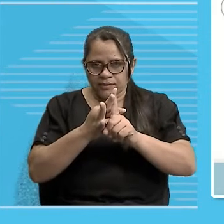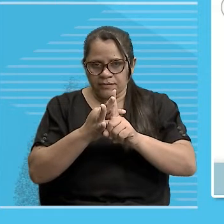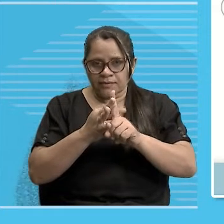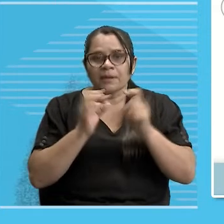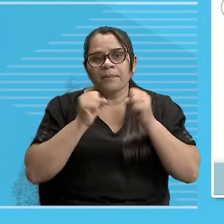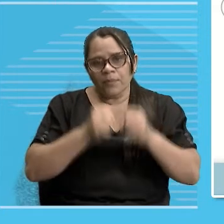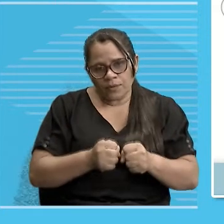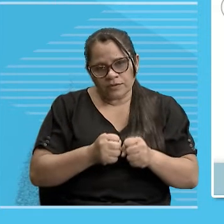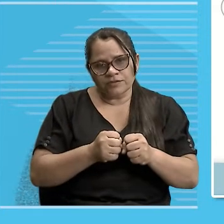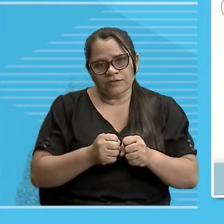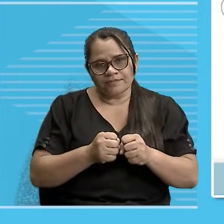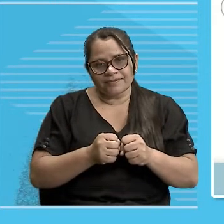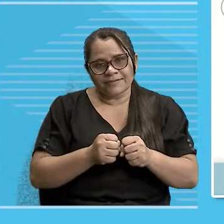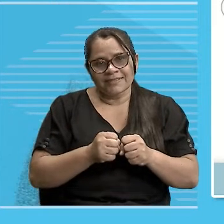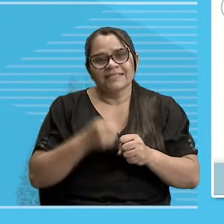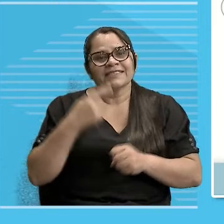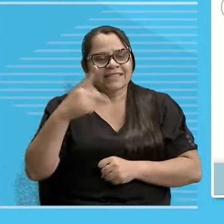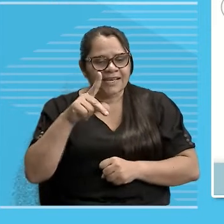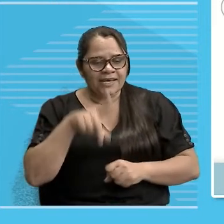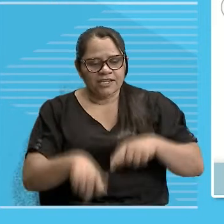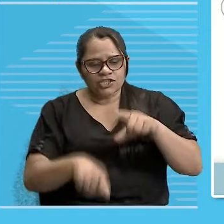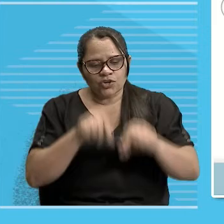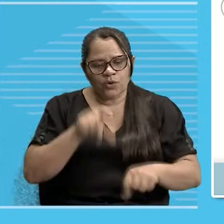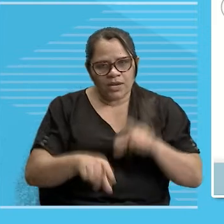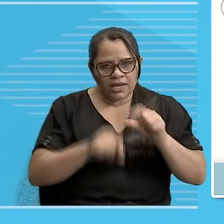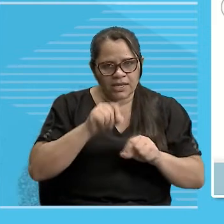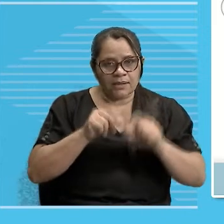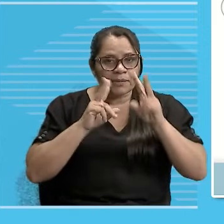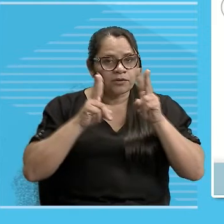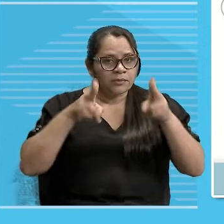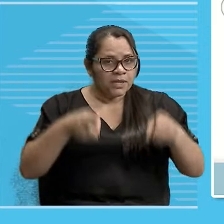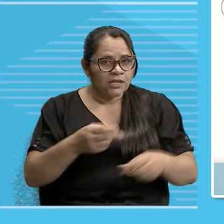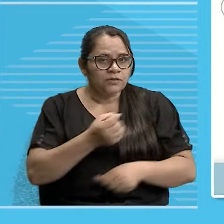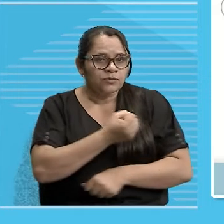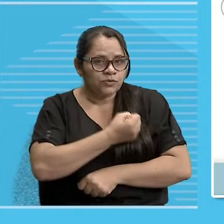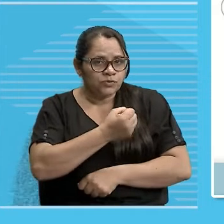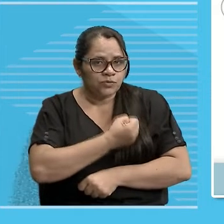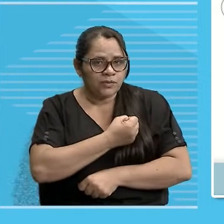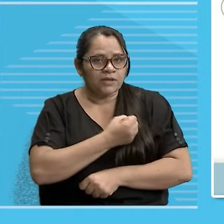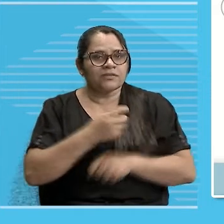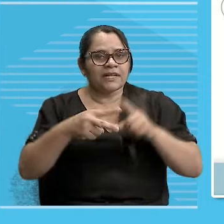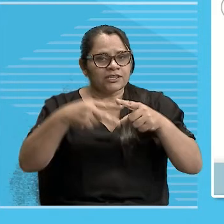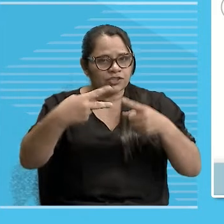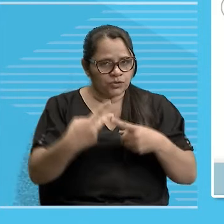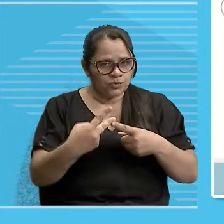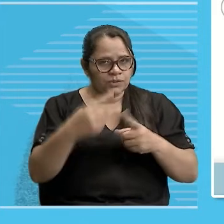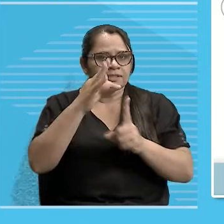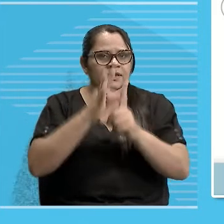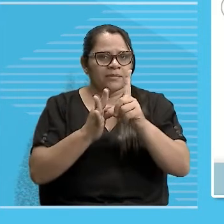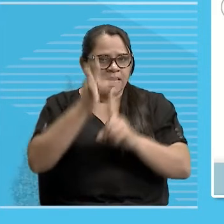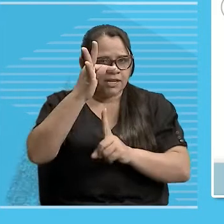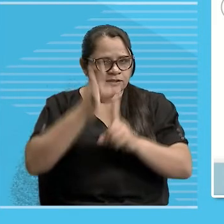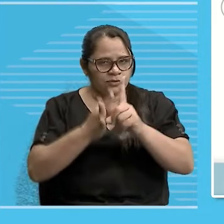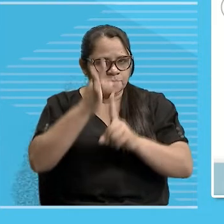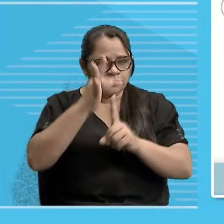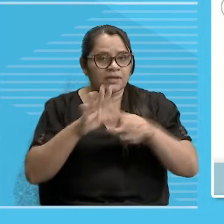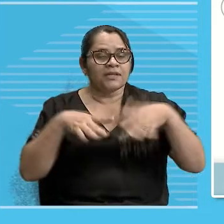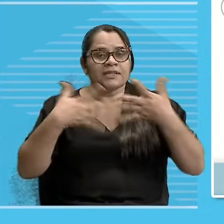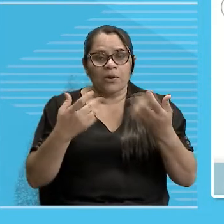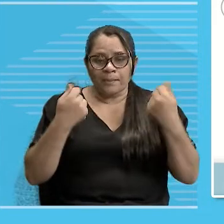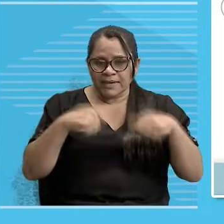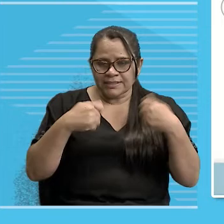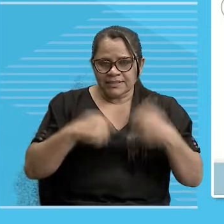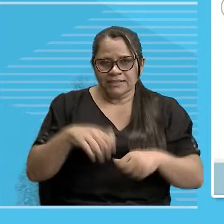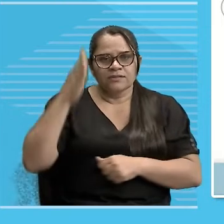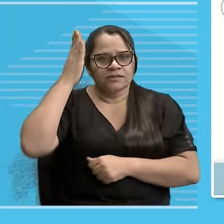marcada pelo mesmo número nas duas escalas. Então, eu quero saber qual